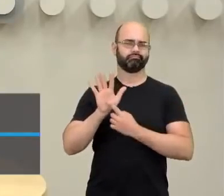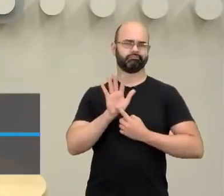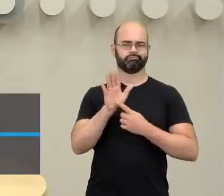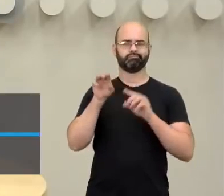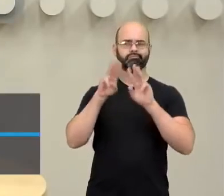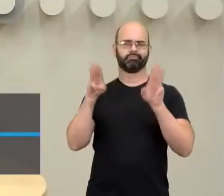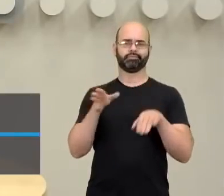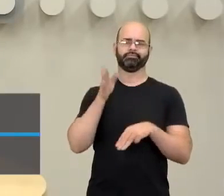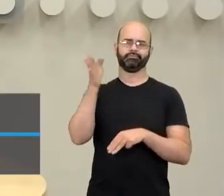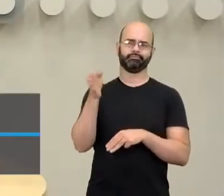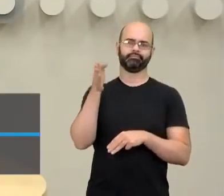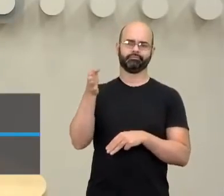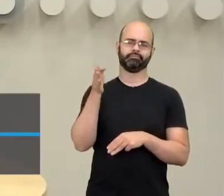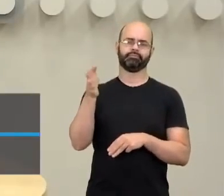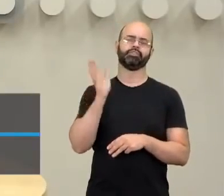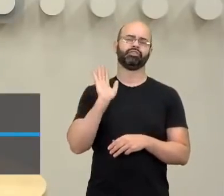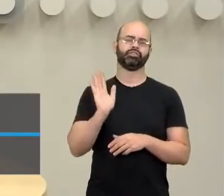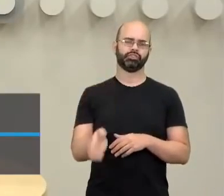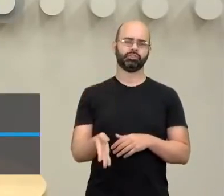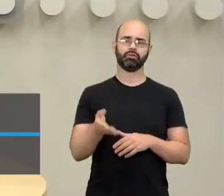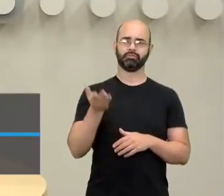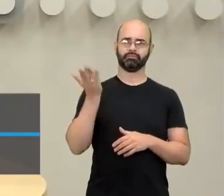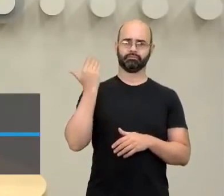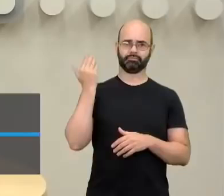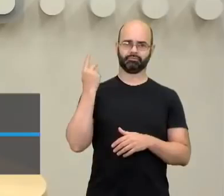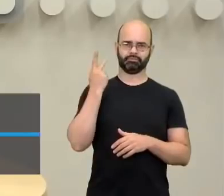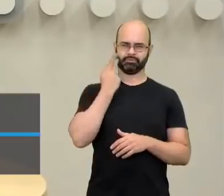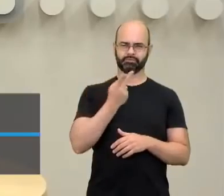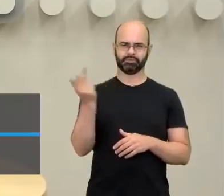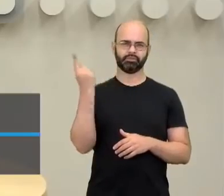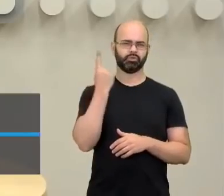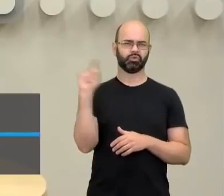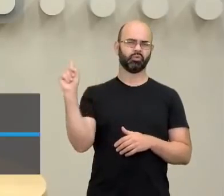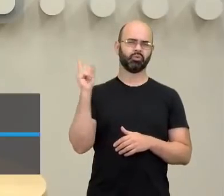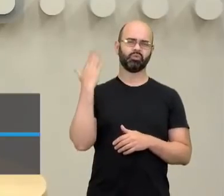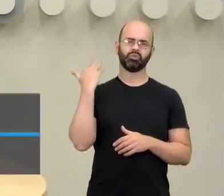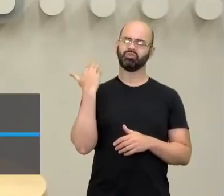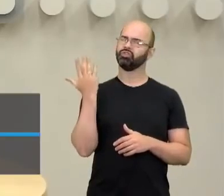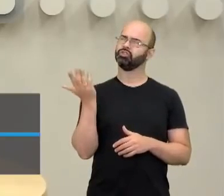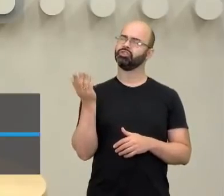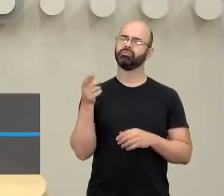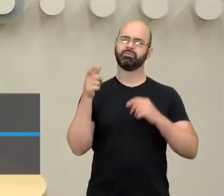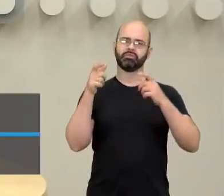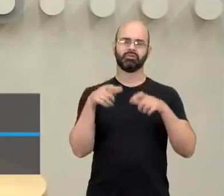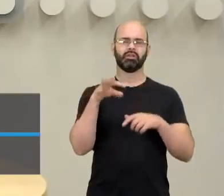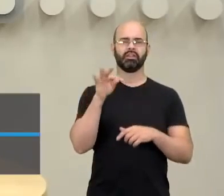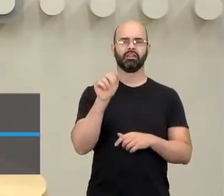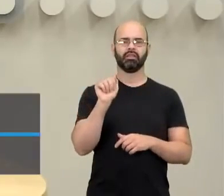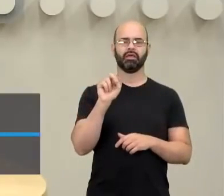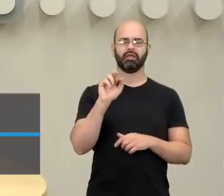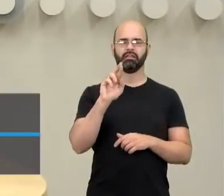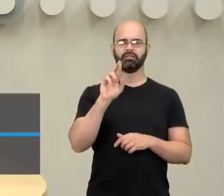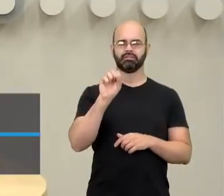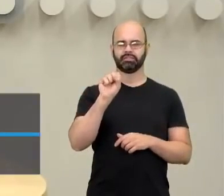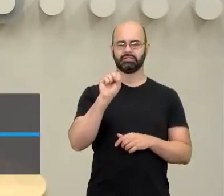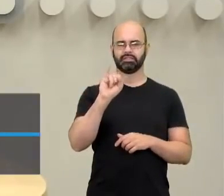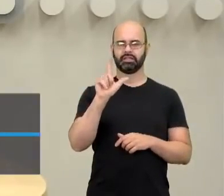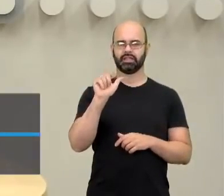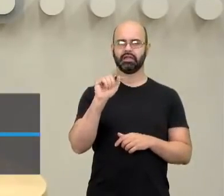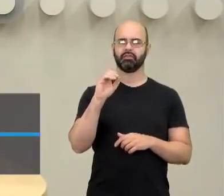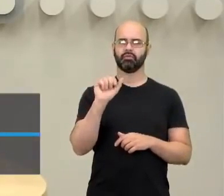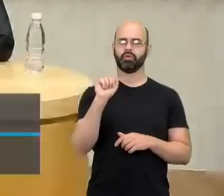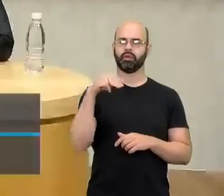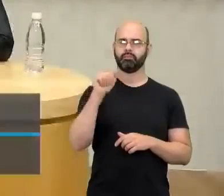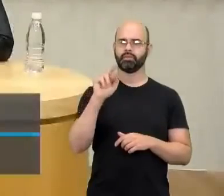e que a última visitação, a um espaço assim, foi na exposição da Tarsila do Amaral no MASP e que a experiência